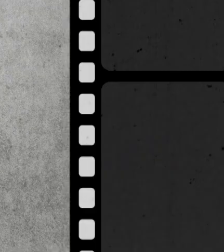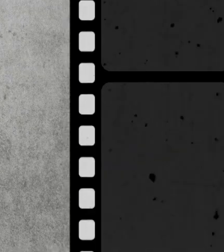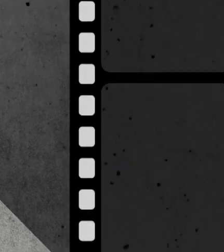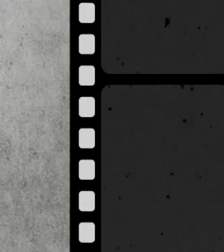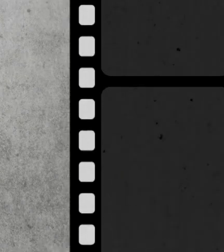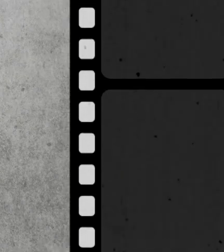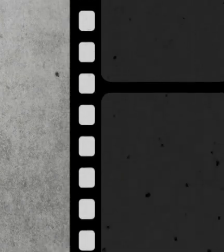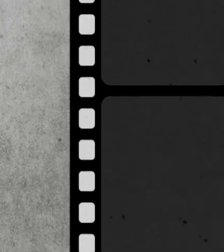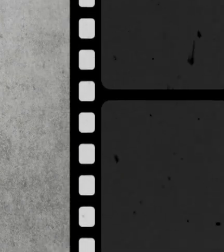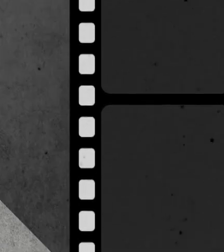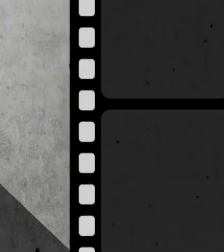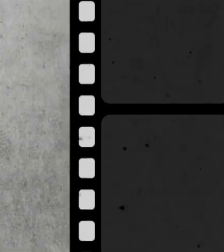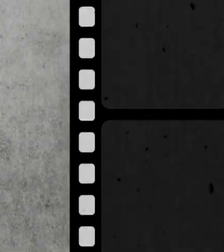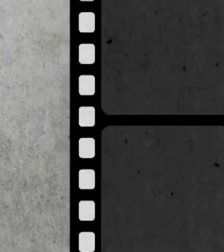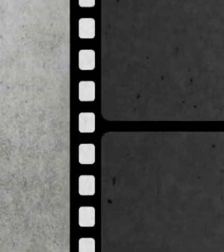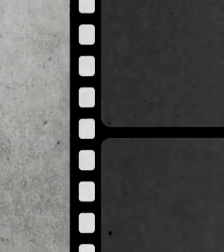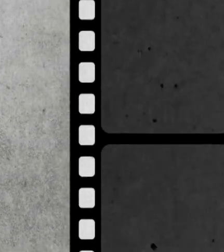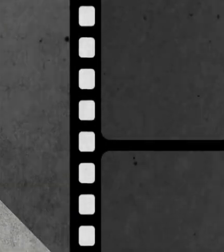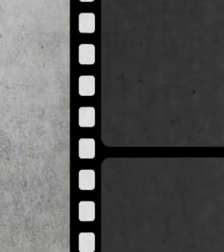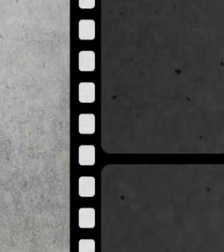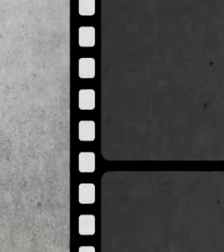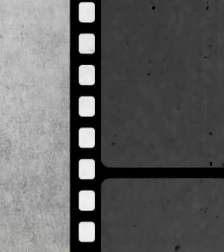só.